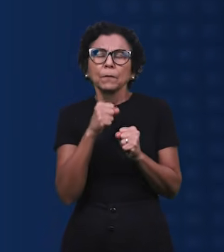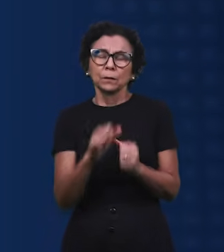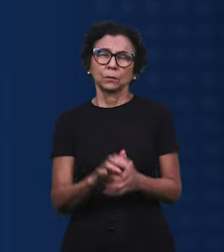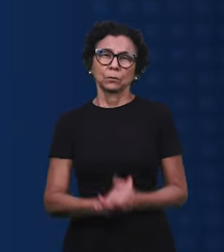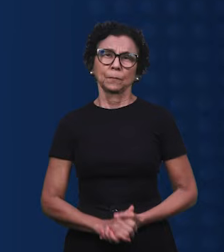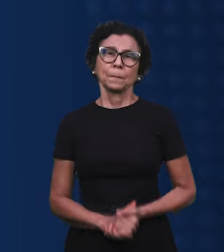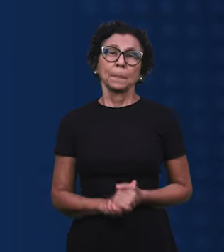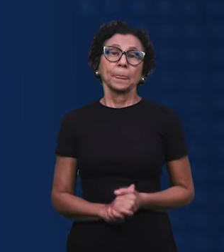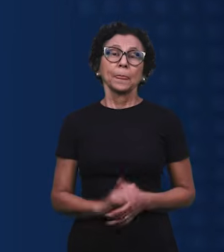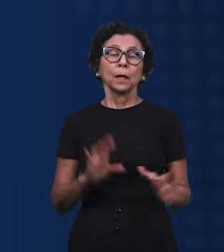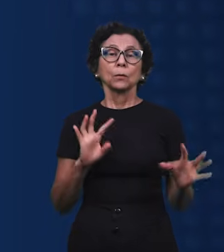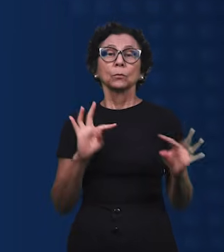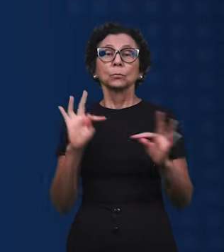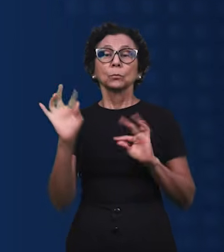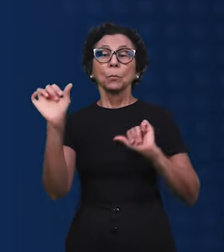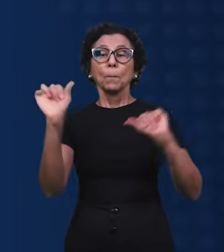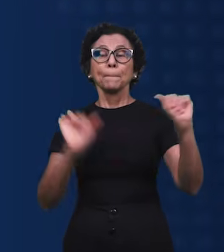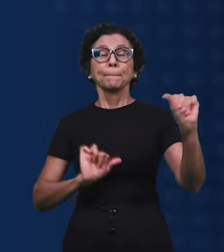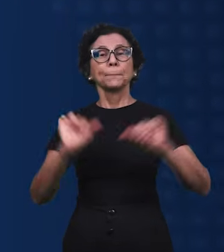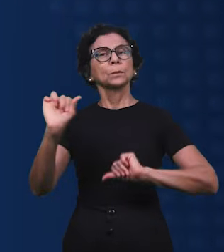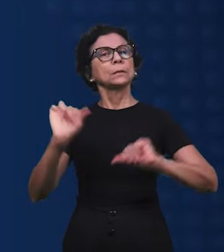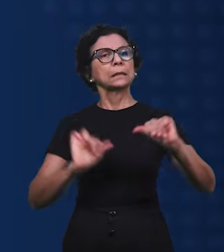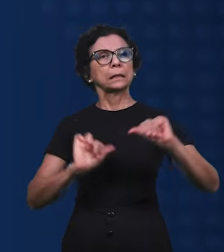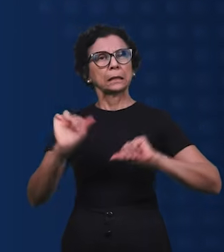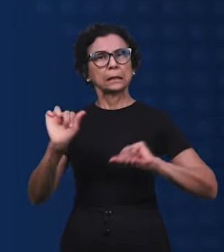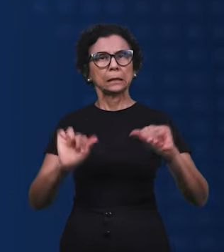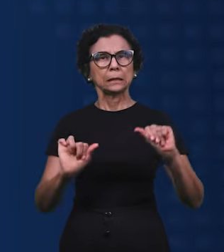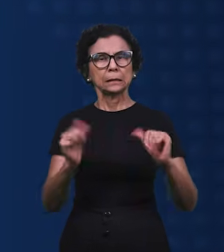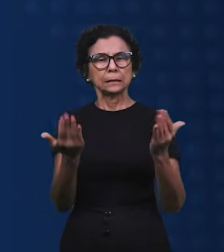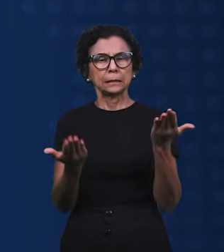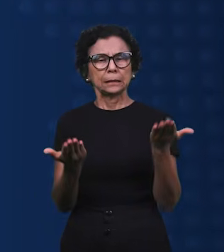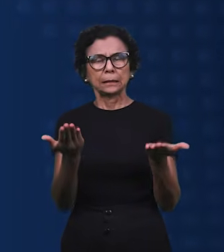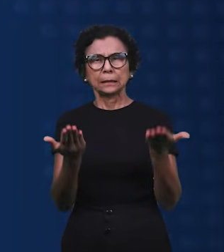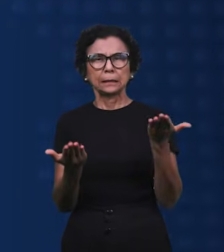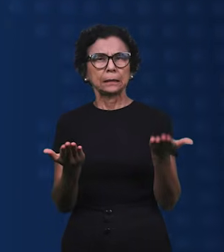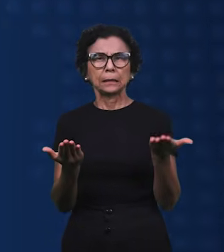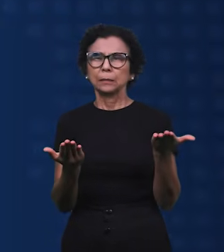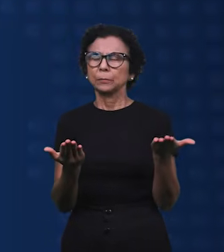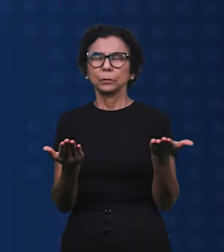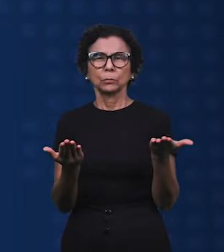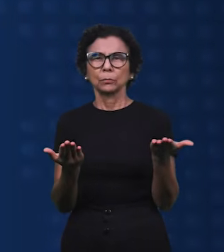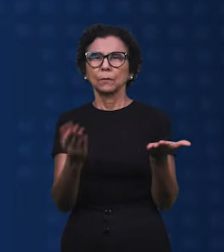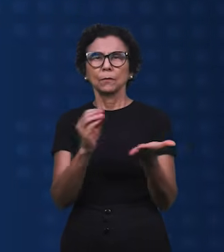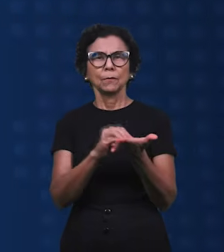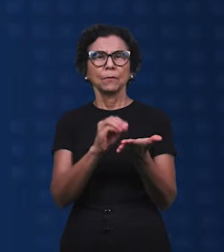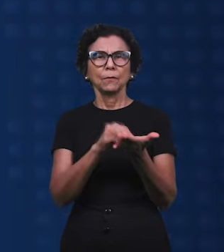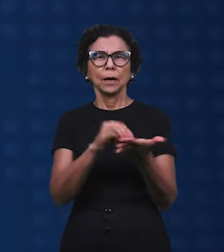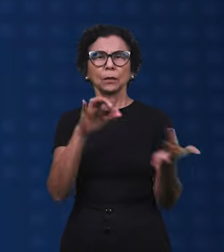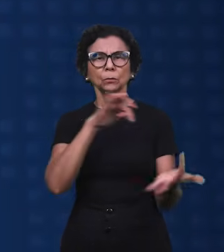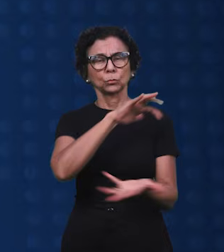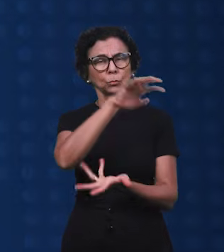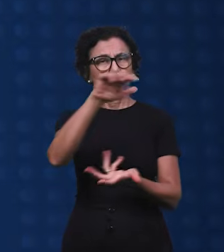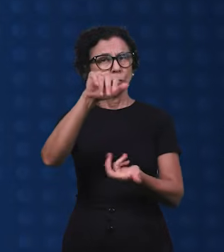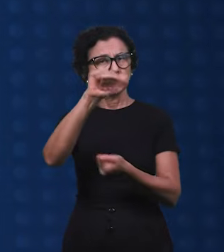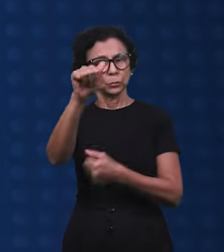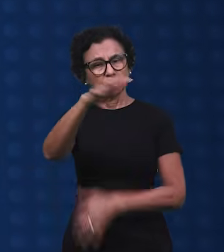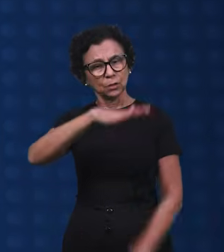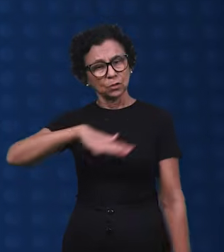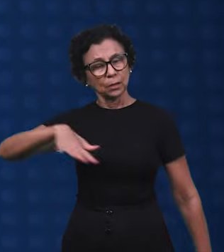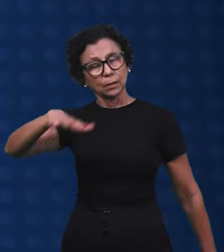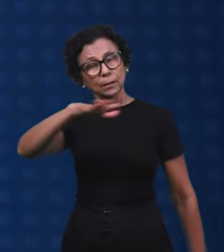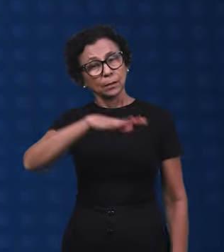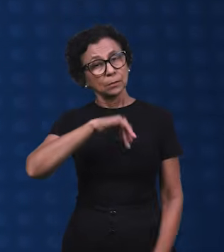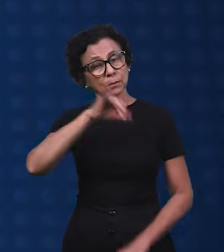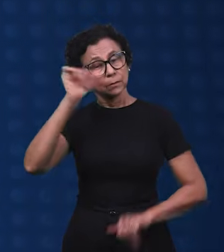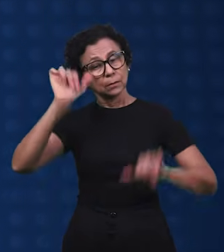tudo isso são modificações do desequilíbrio que há hoje no globo terrestre como um todo. Então,